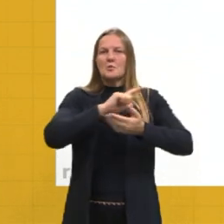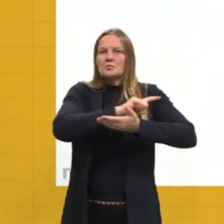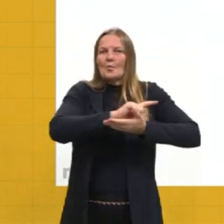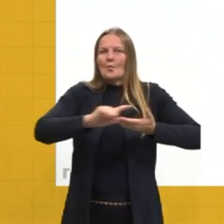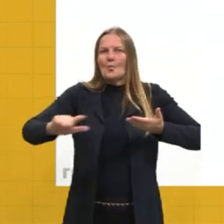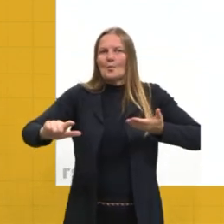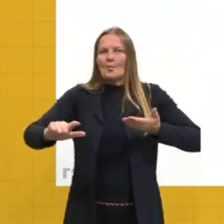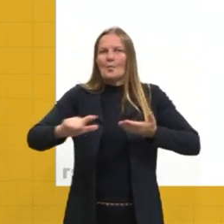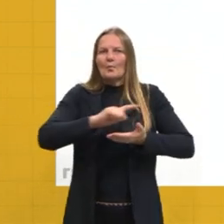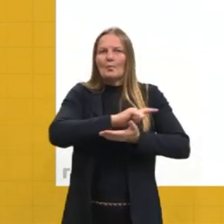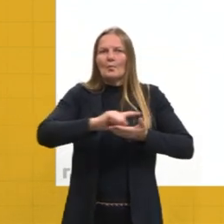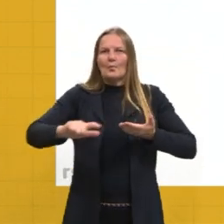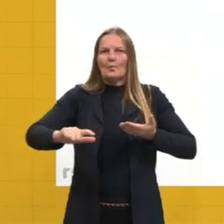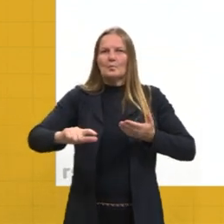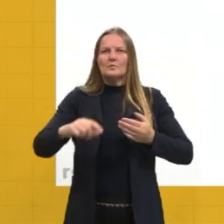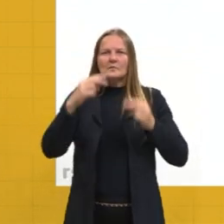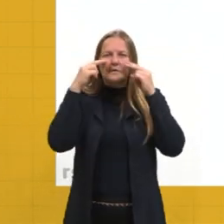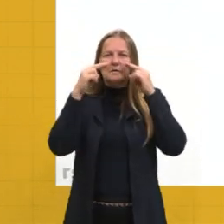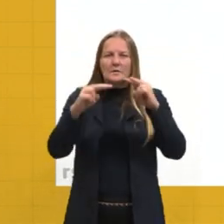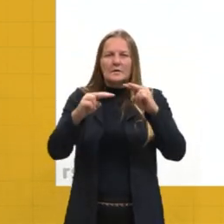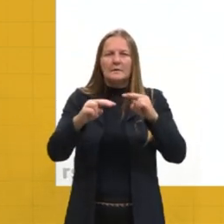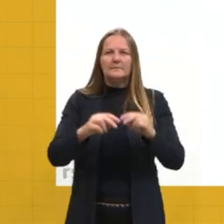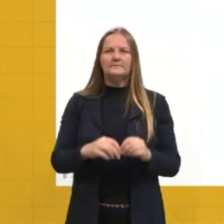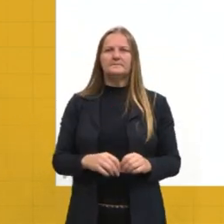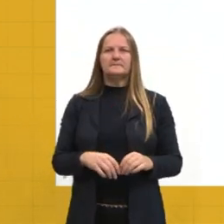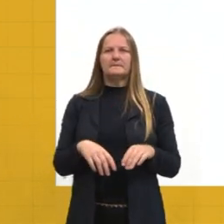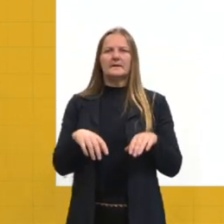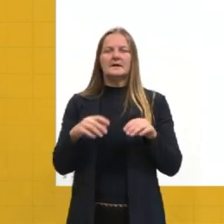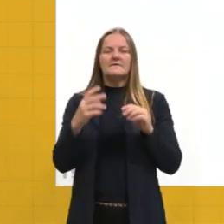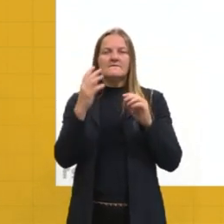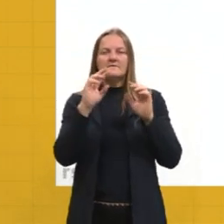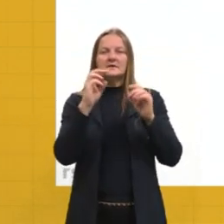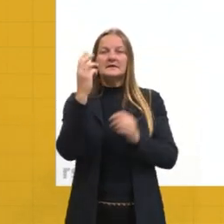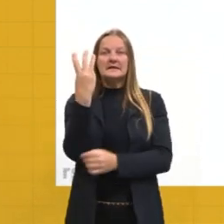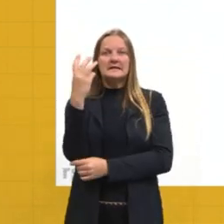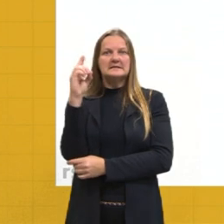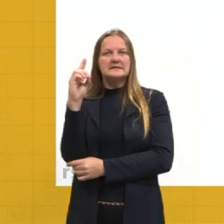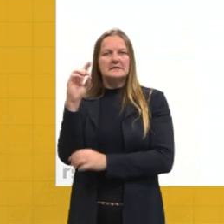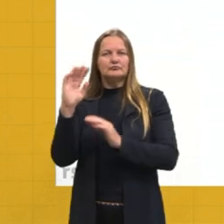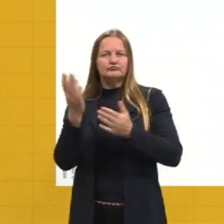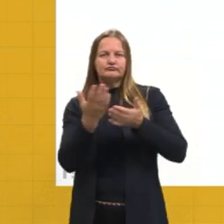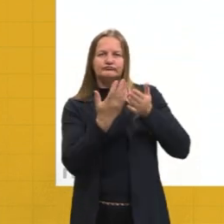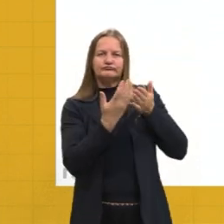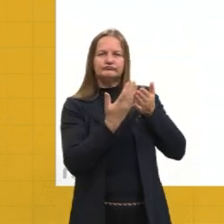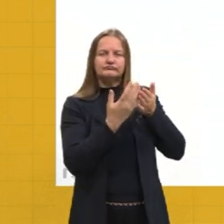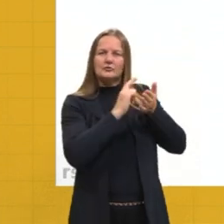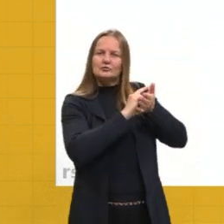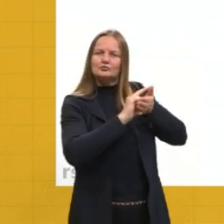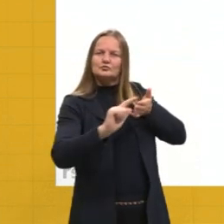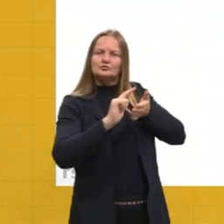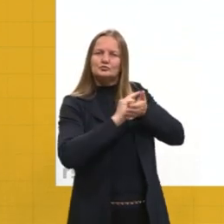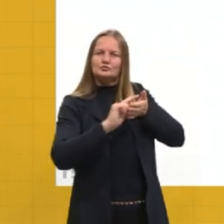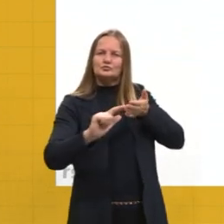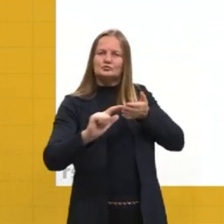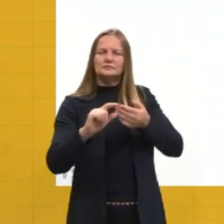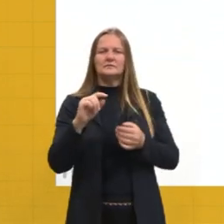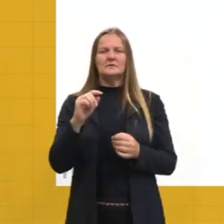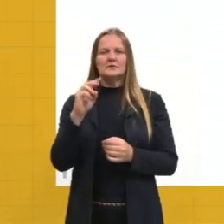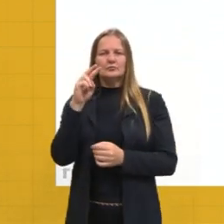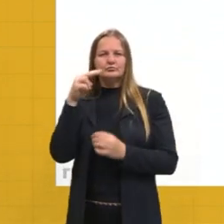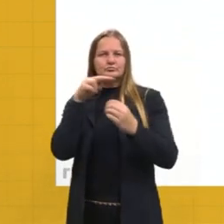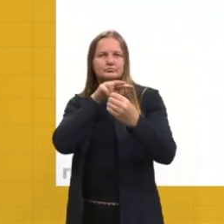elas e elas aparecem sempre muito definida como algo bidimensional